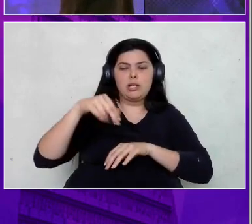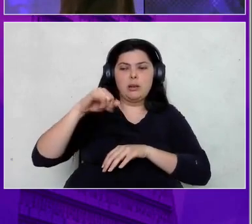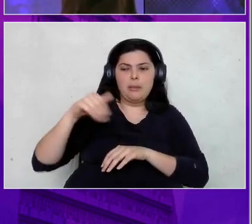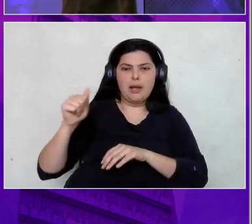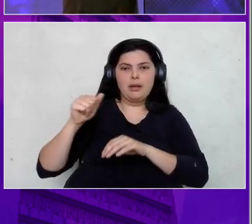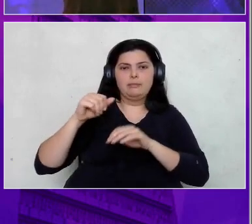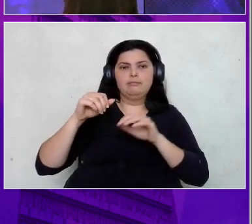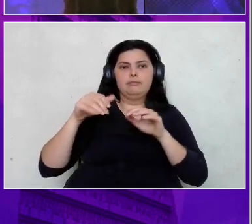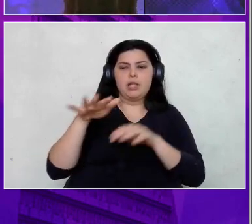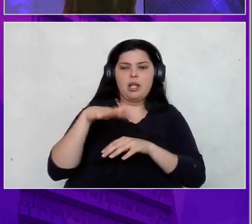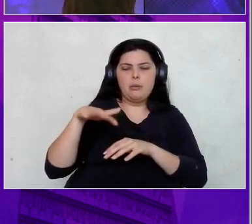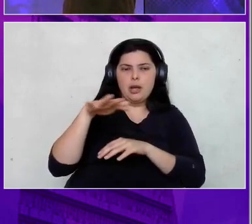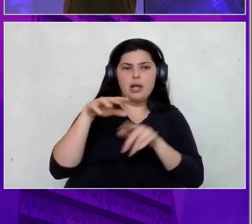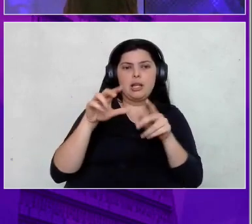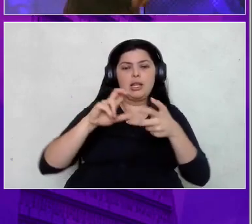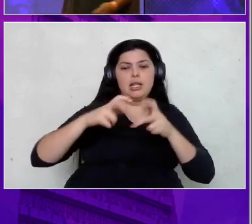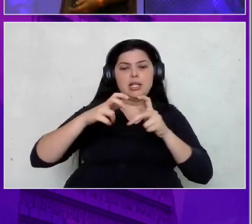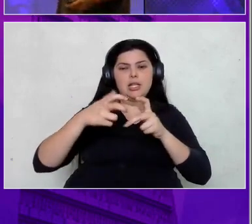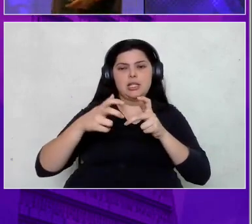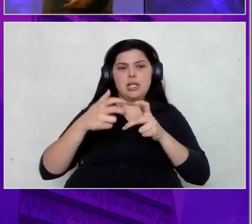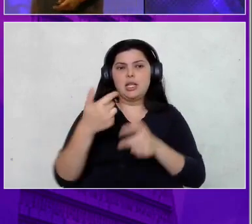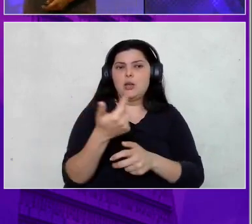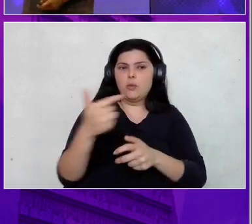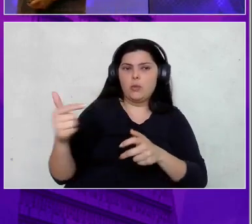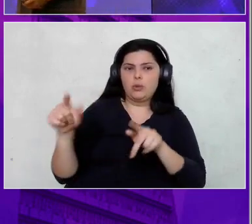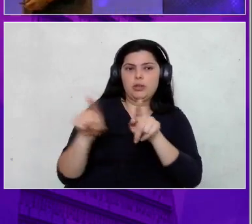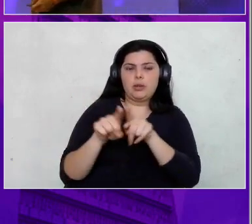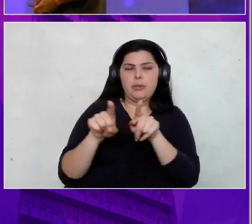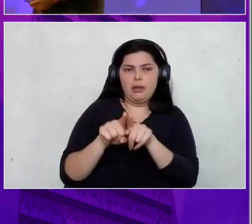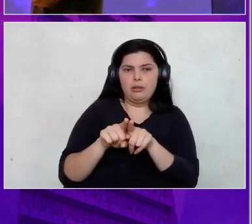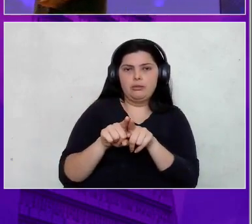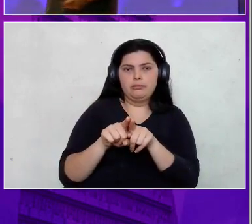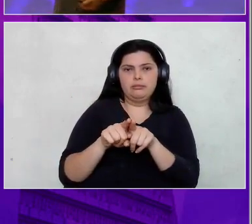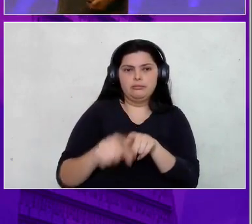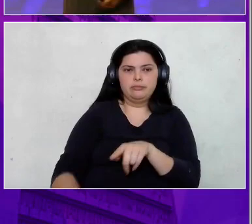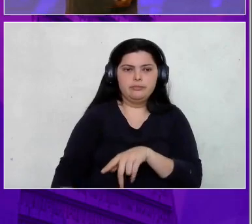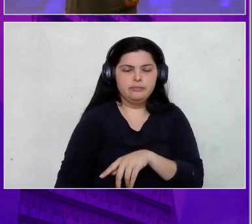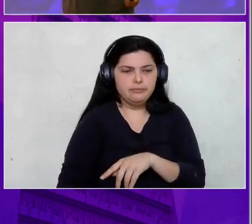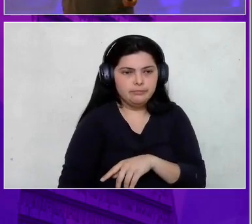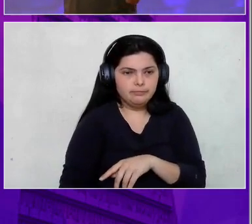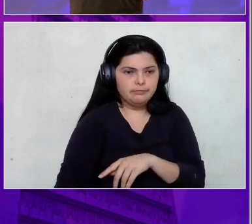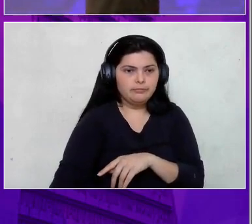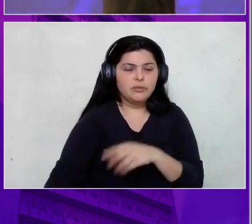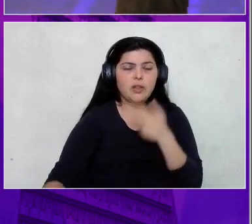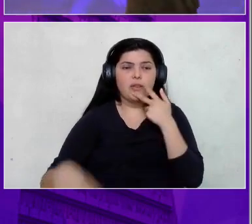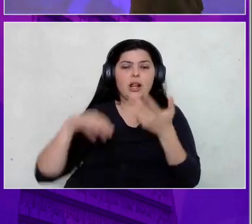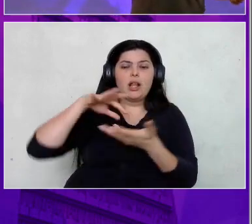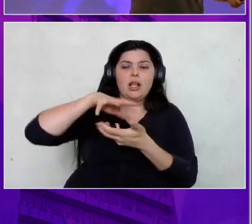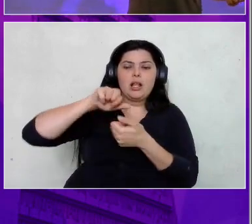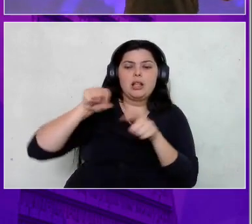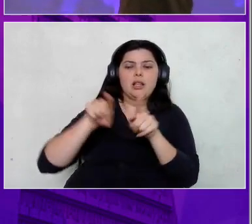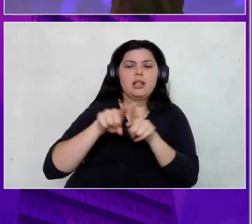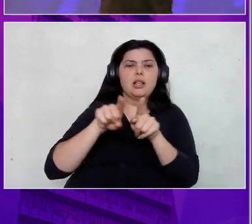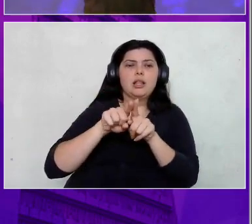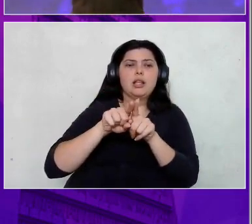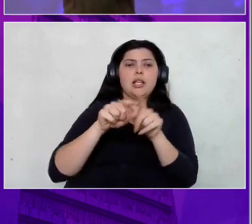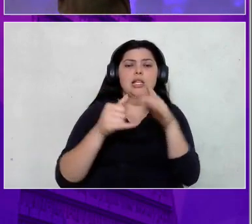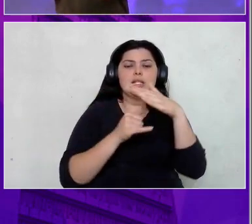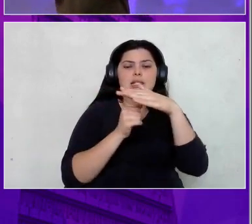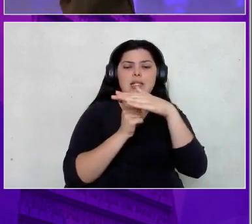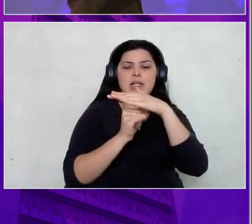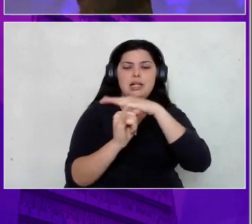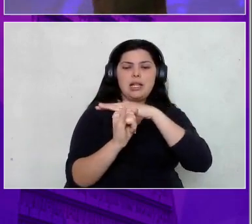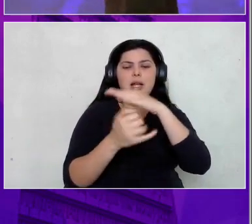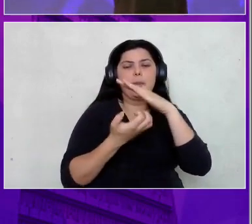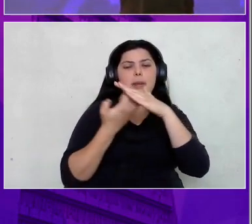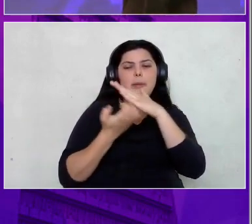Né? O TDC, o ecossistema, beleza? Então, estamos falando de ecossistema, isso é ecossistema de startup, ecossistema de empresa,